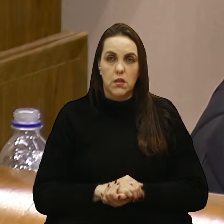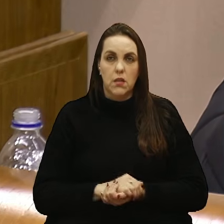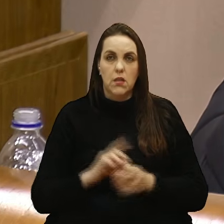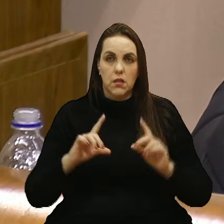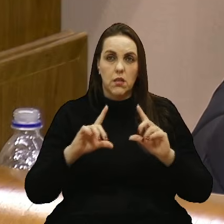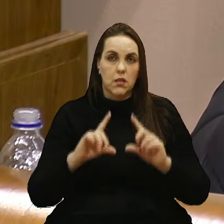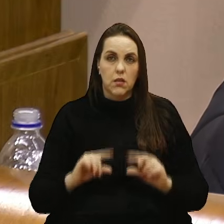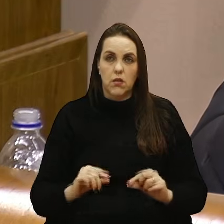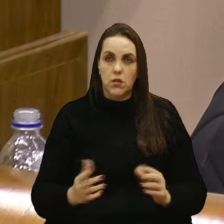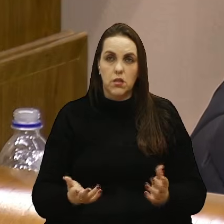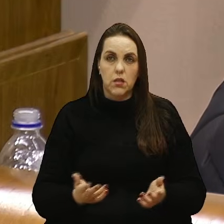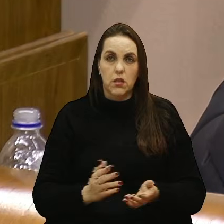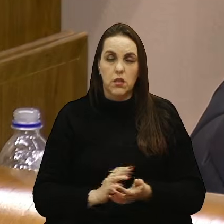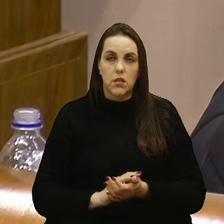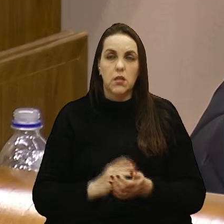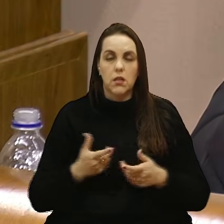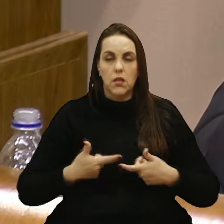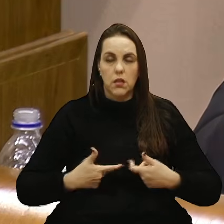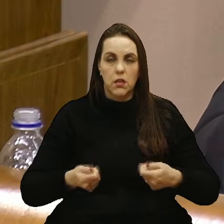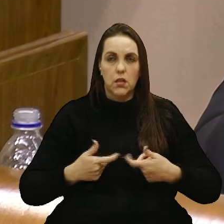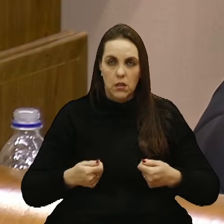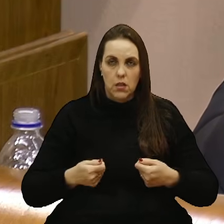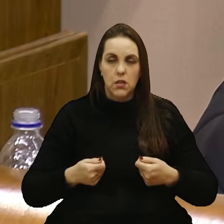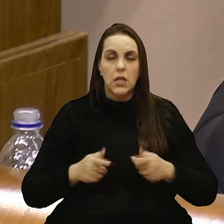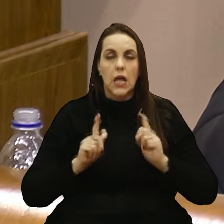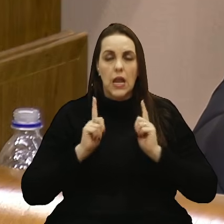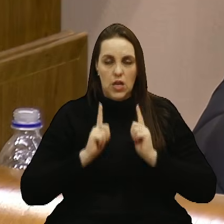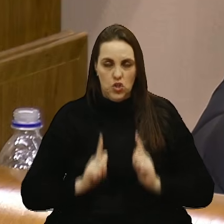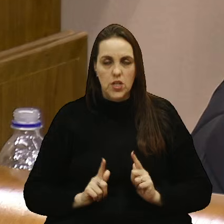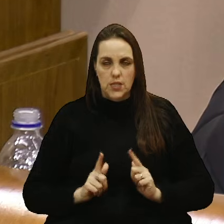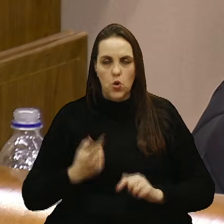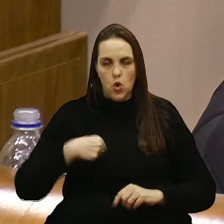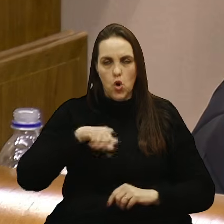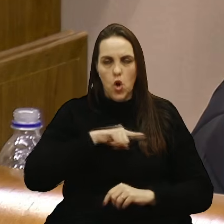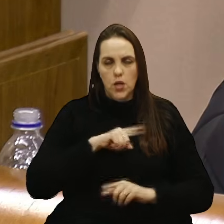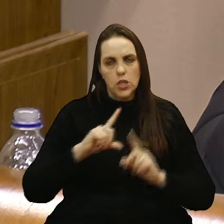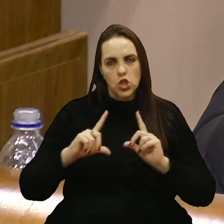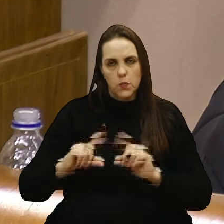de custos, fazendo gestão. Né?